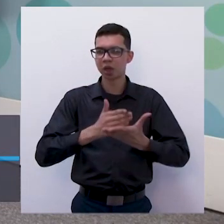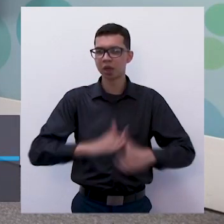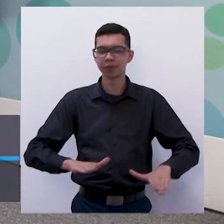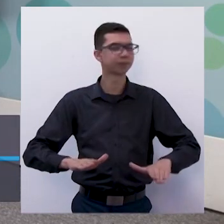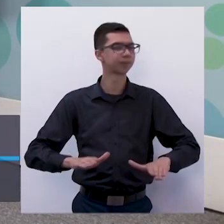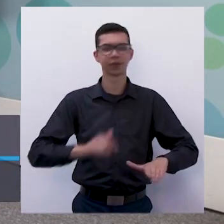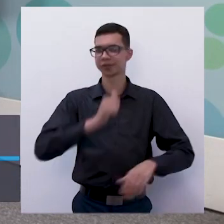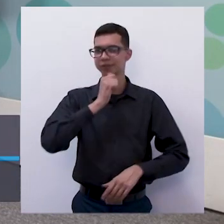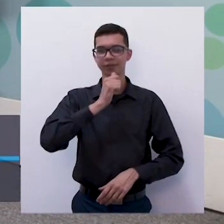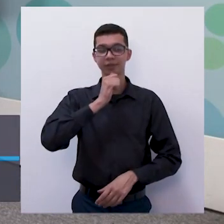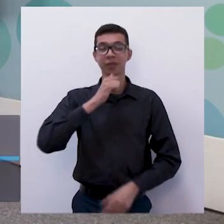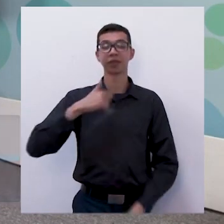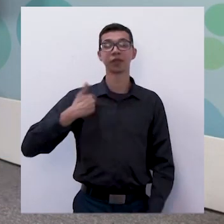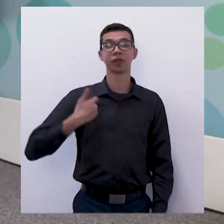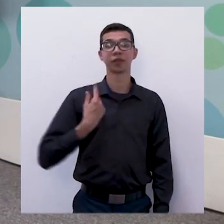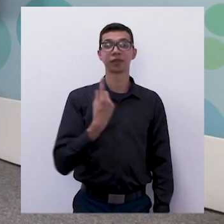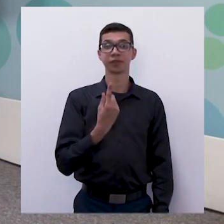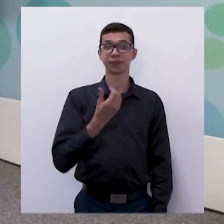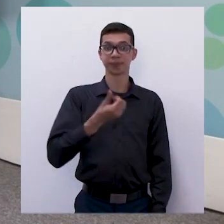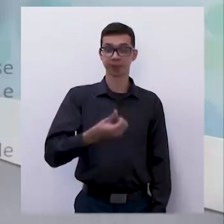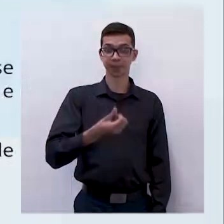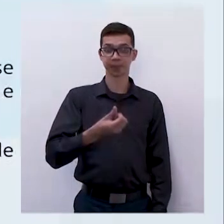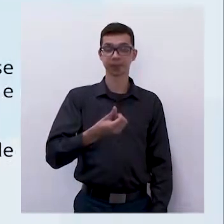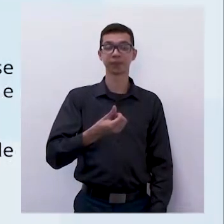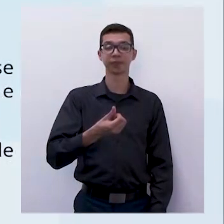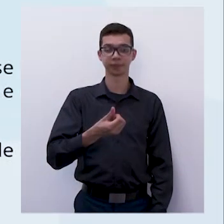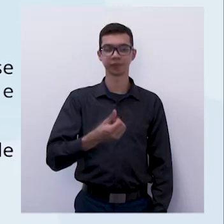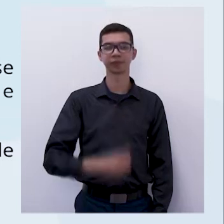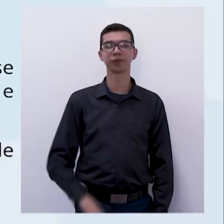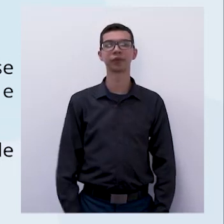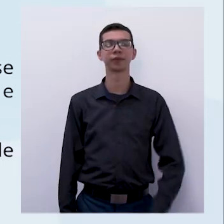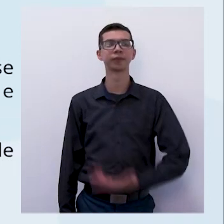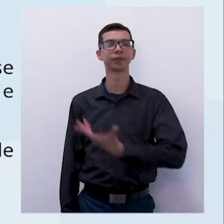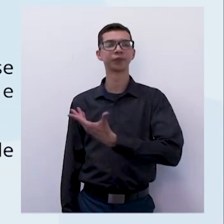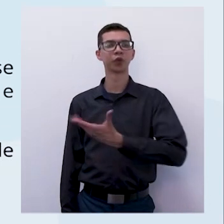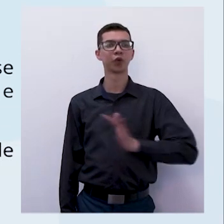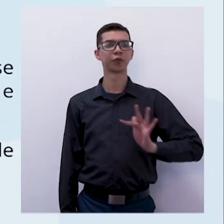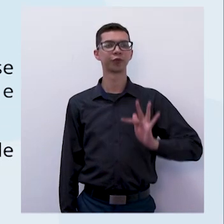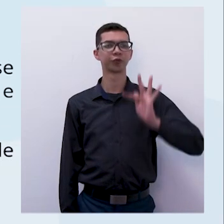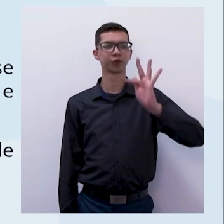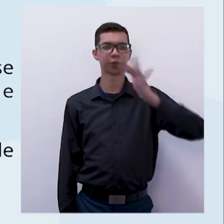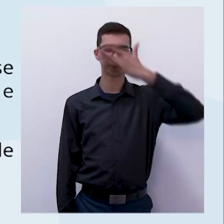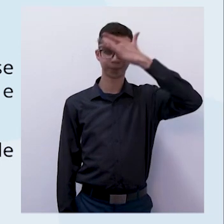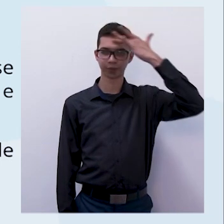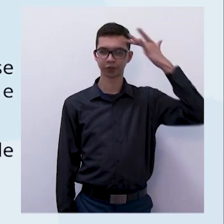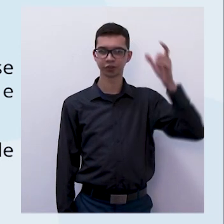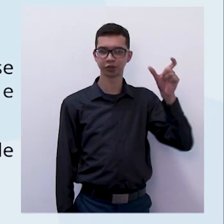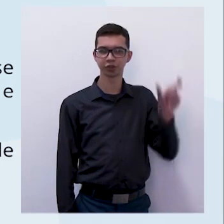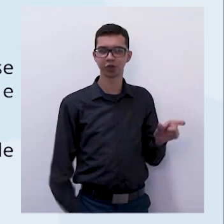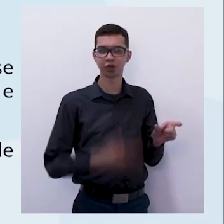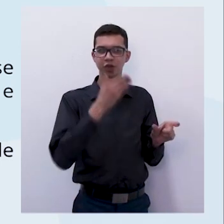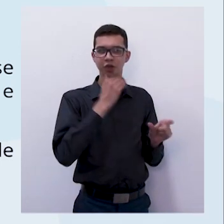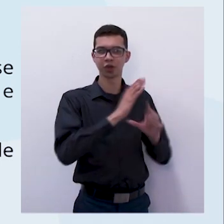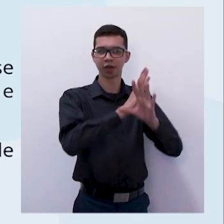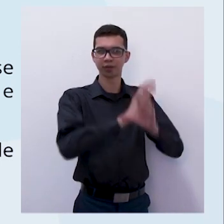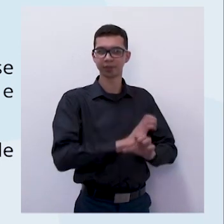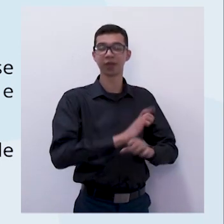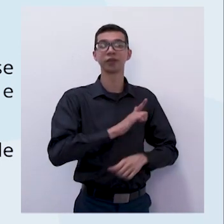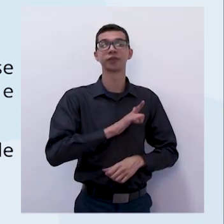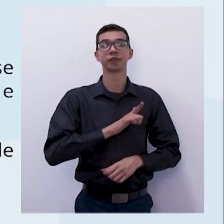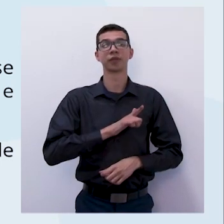porque aos 16 anos, aí o futuro espartano já vai receber os